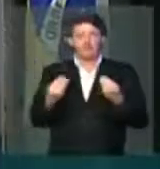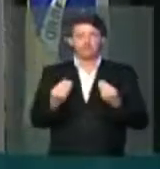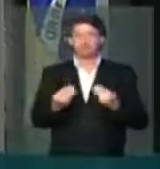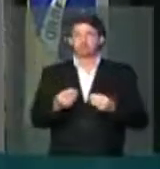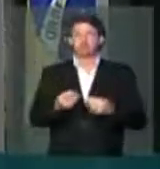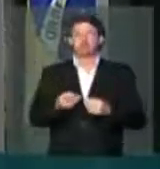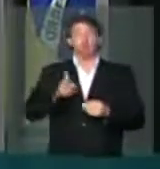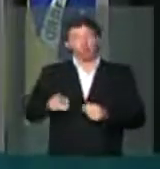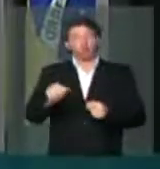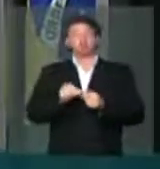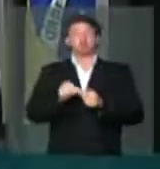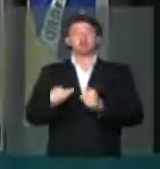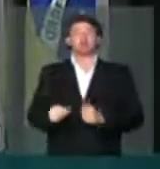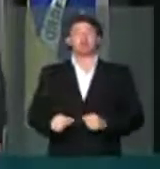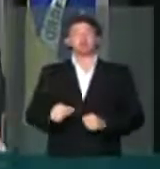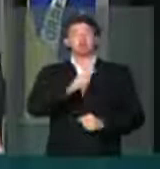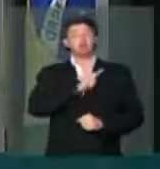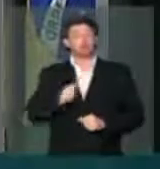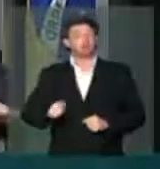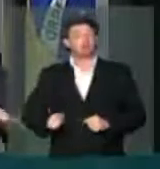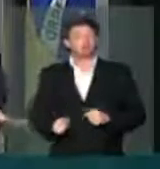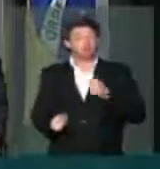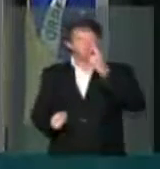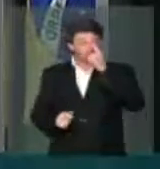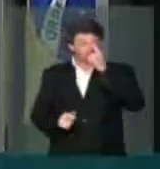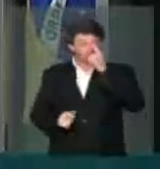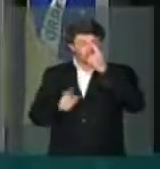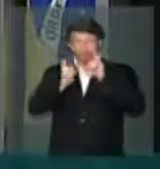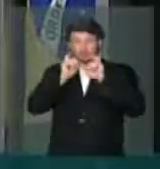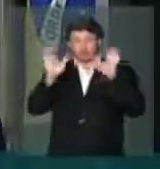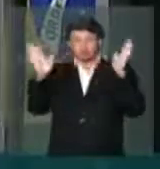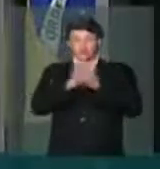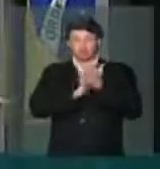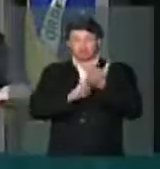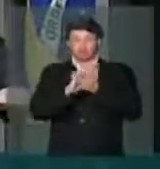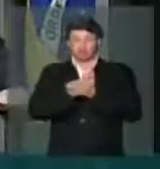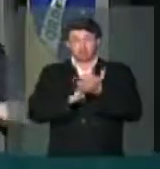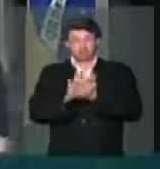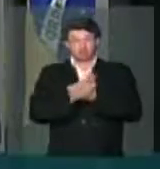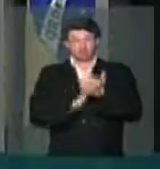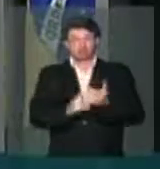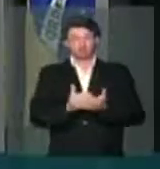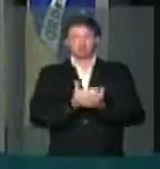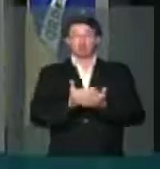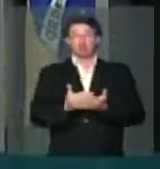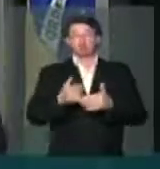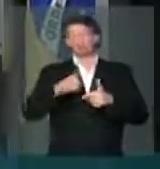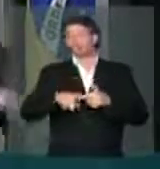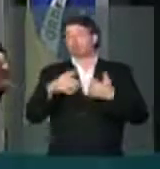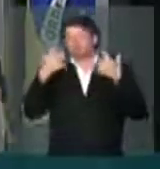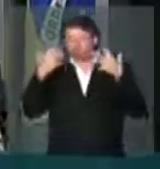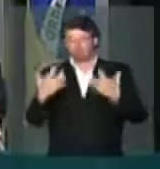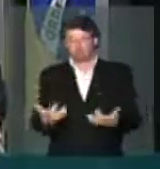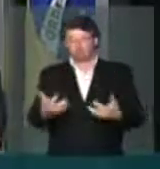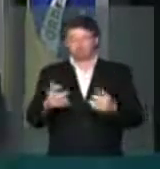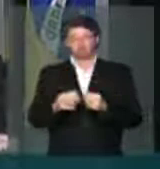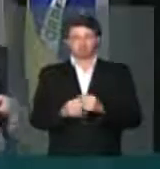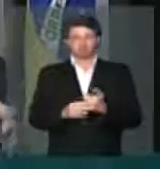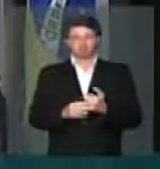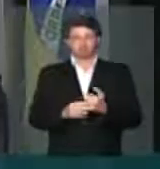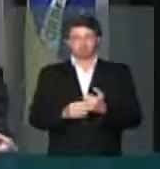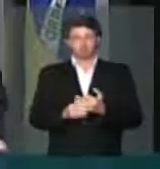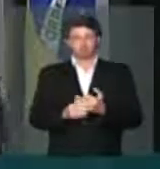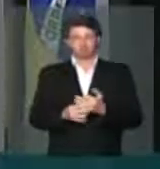para de fazer. O governo não governou, já iniciou cansado, só não cansa